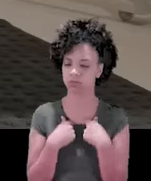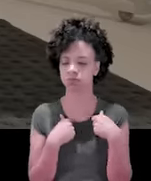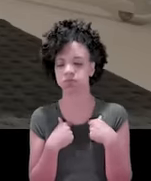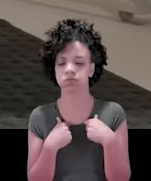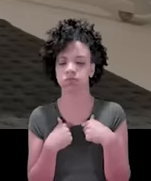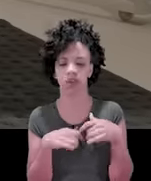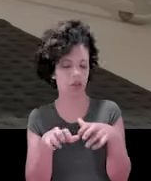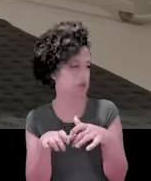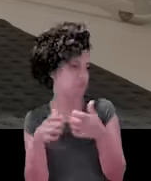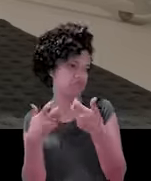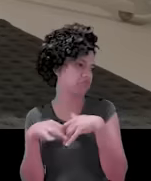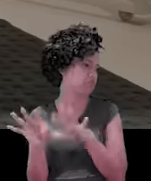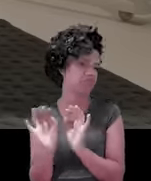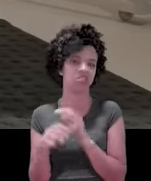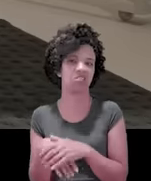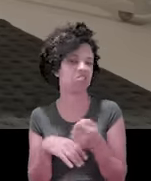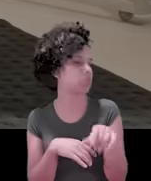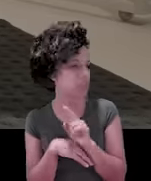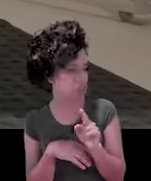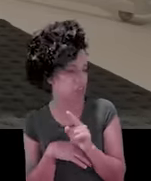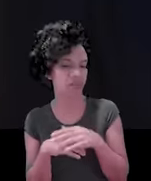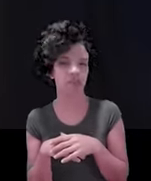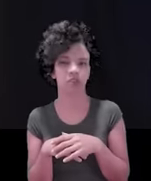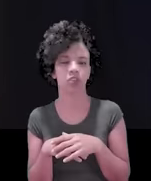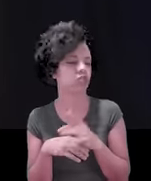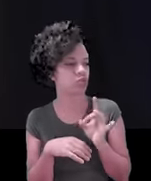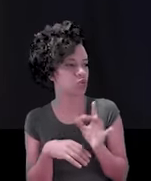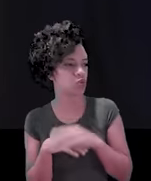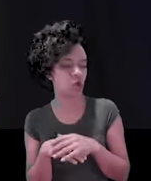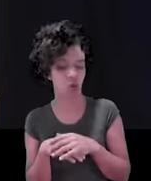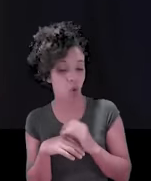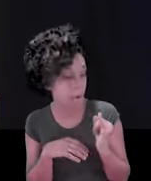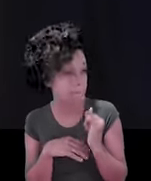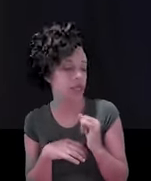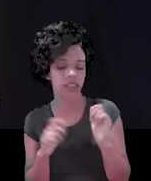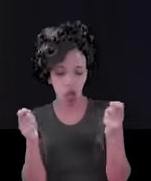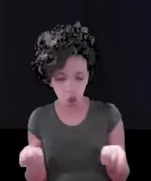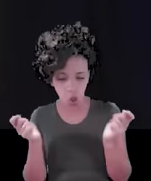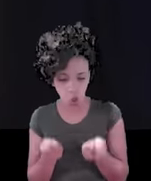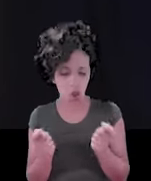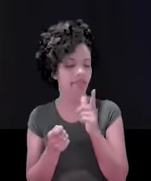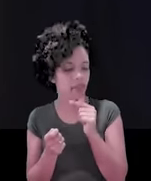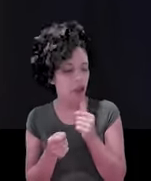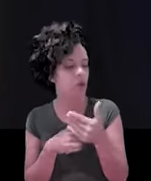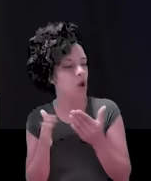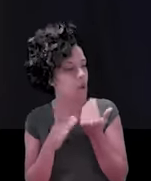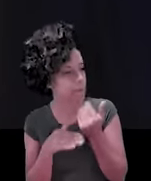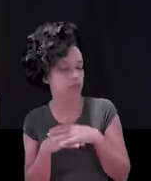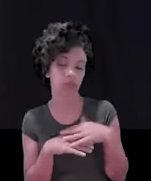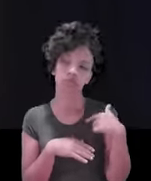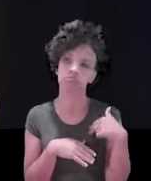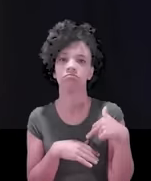ter que levar na mochila bichinho meu computador deixou que me aparecer necessário lá botei só as coisas importantes cor da água sei o que lá pouco de comida